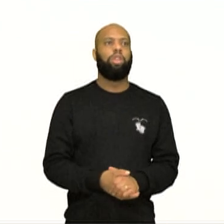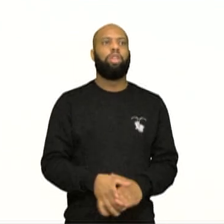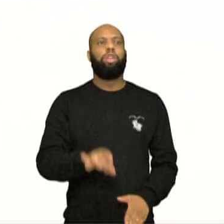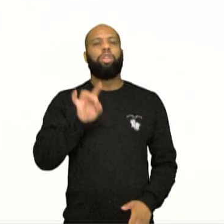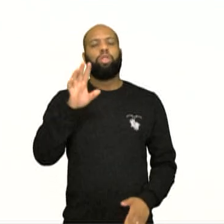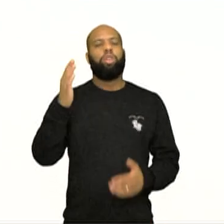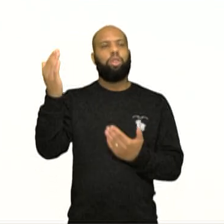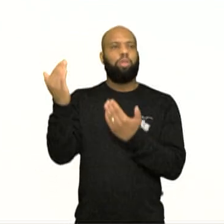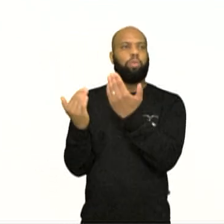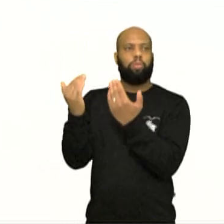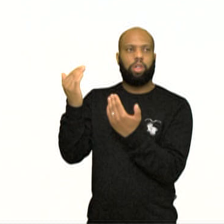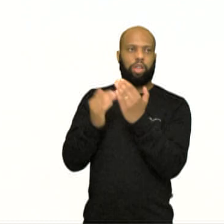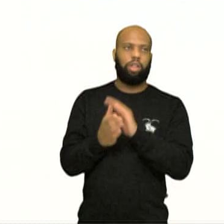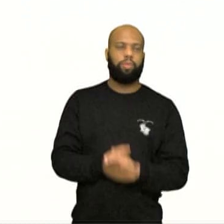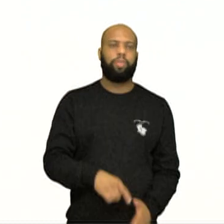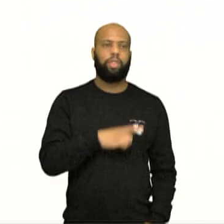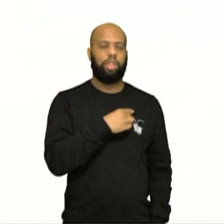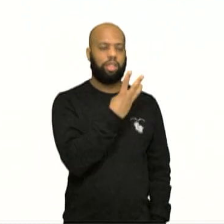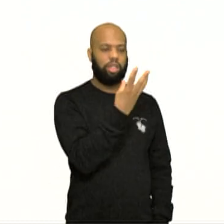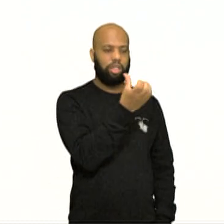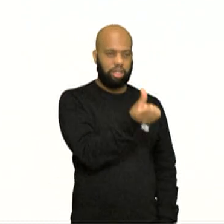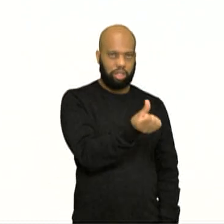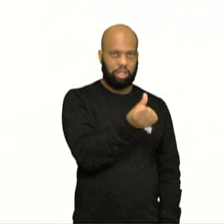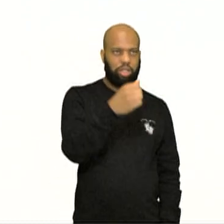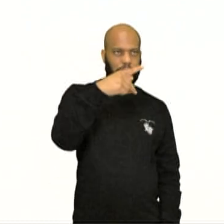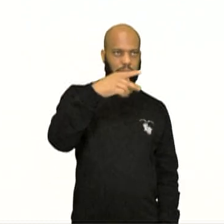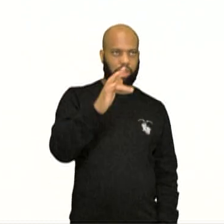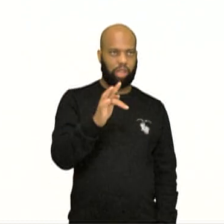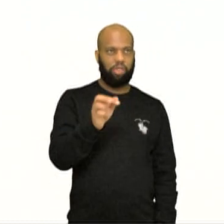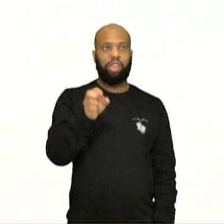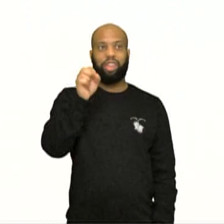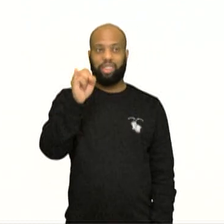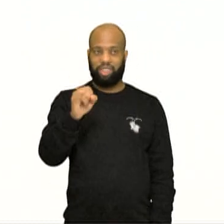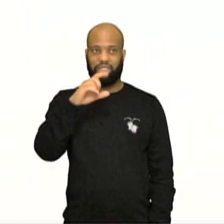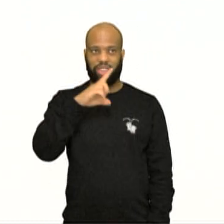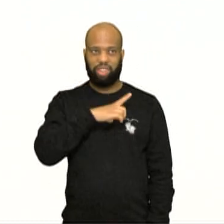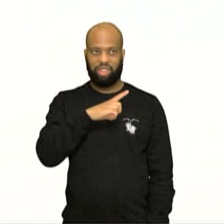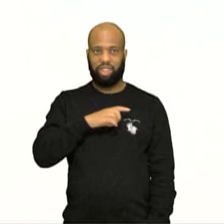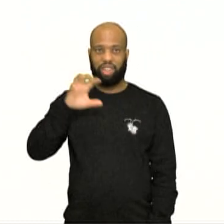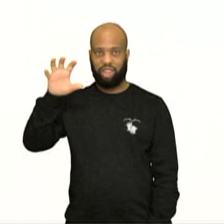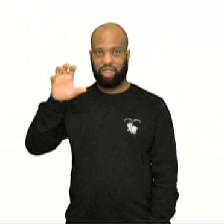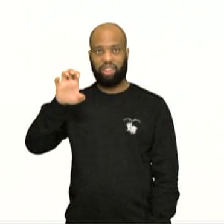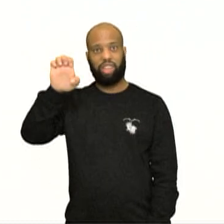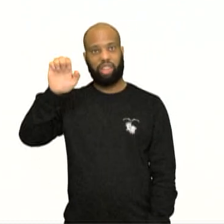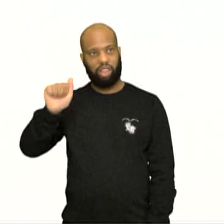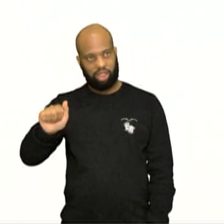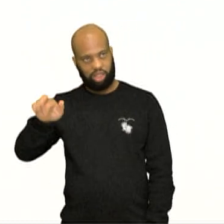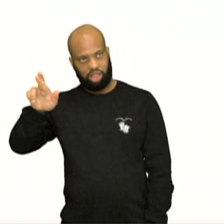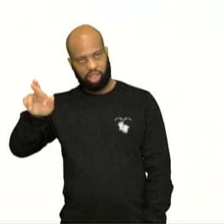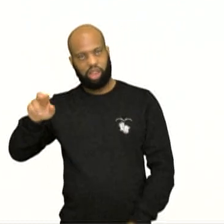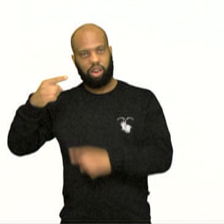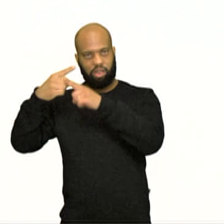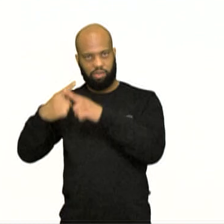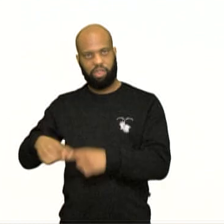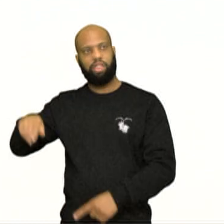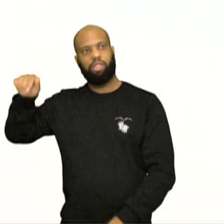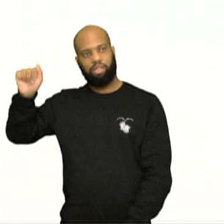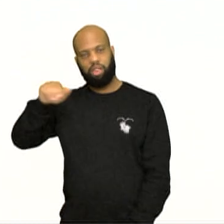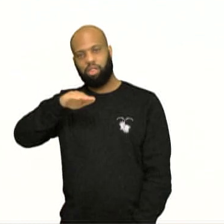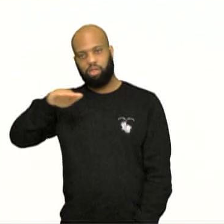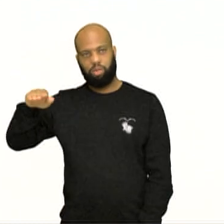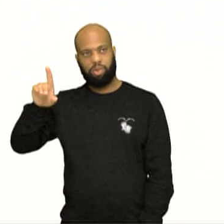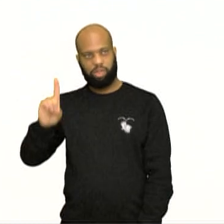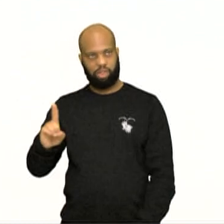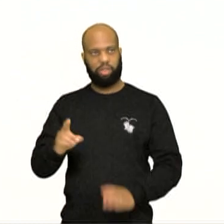só comparar. 36 picofarad é quando eu tenho essa condição, em que tem um epsilon de ar,